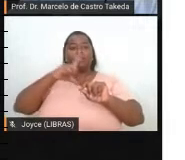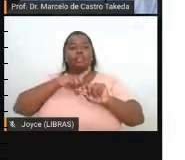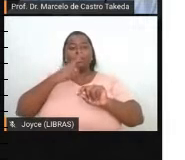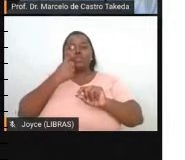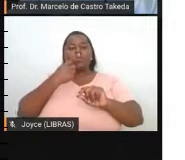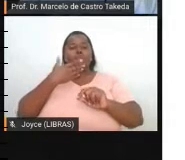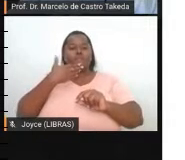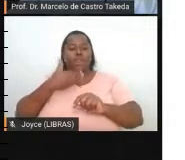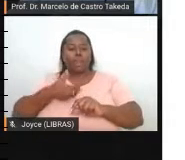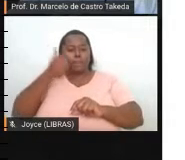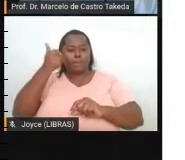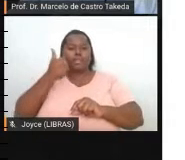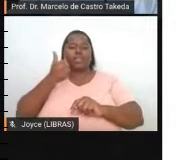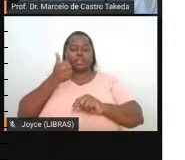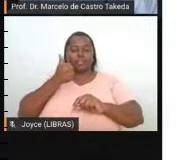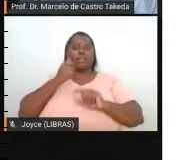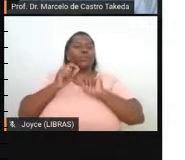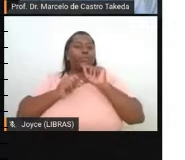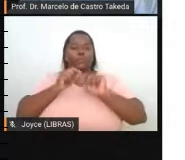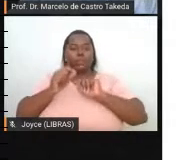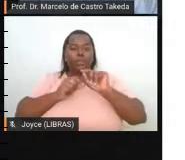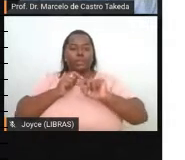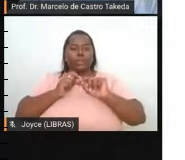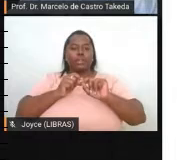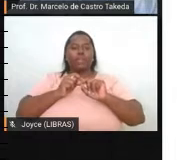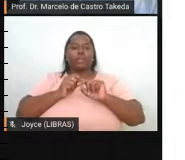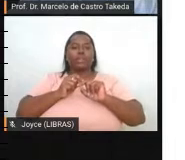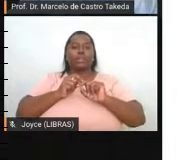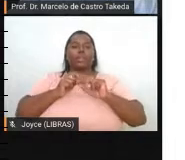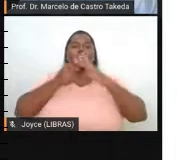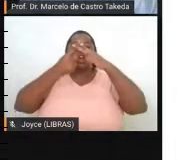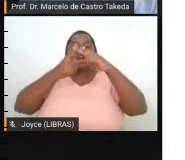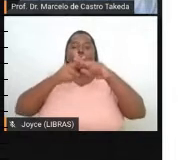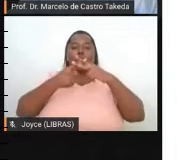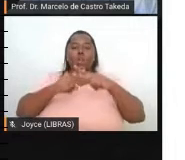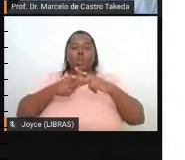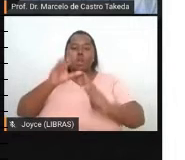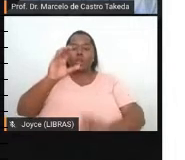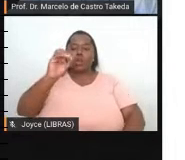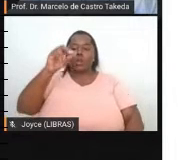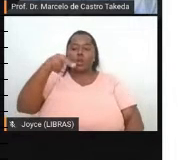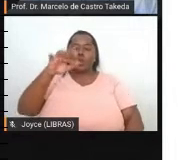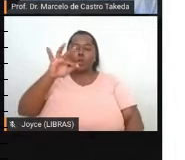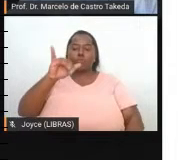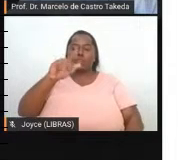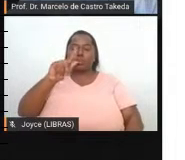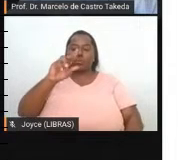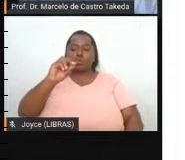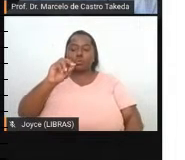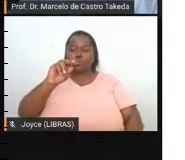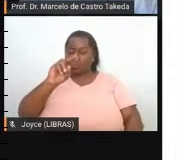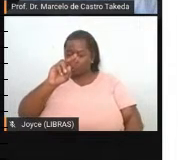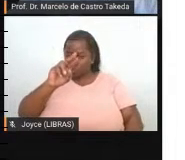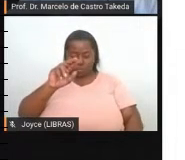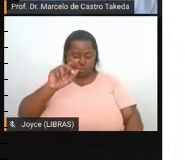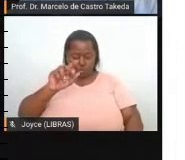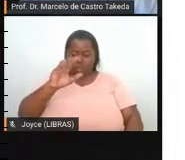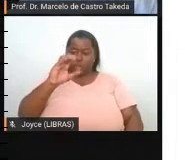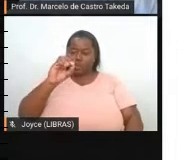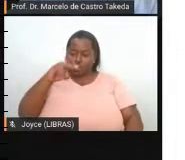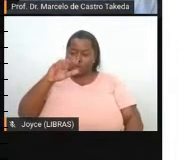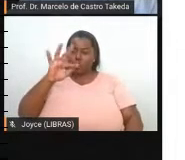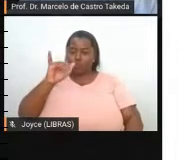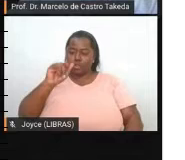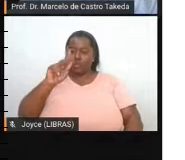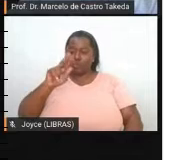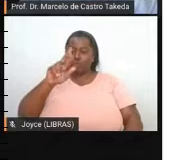entrar nesse mérito agora, é na edição de configurações. Tá? Tá em inglês o Moodle, é aqui que vocês vão mudar para português. Querem mudar a